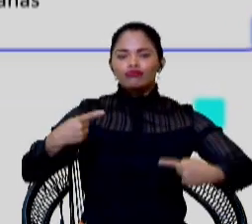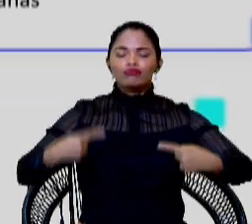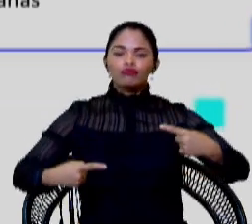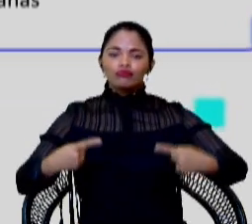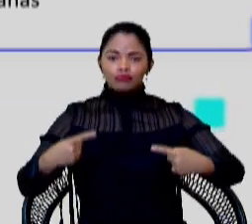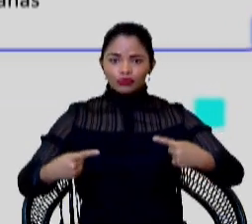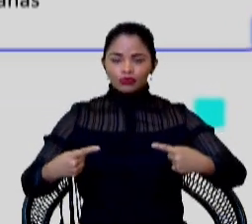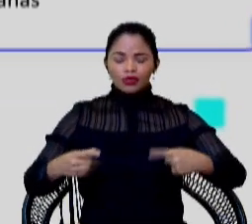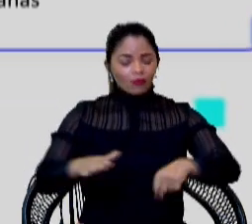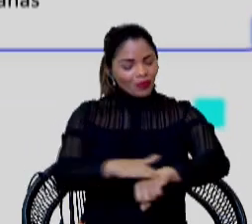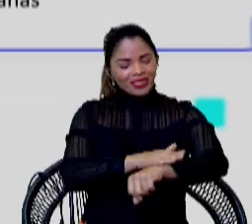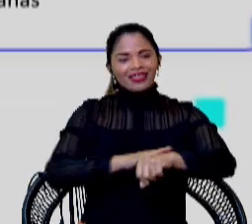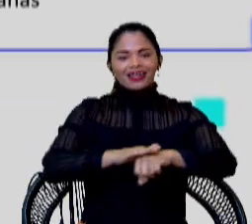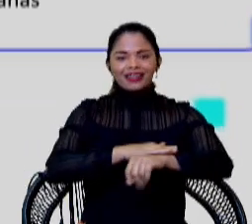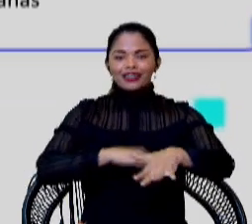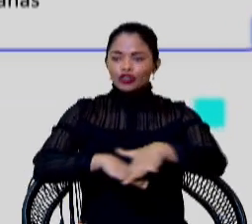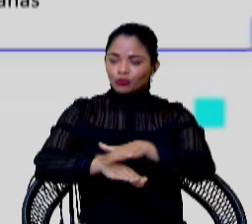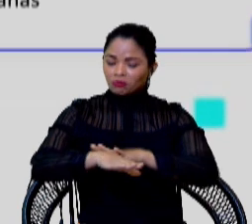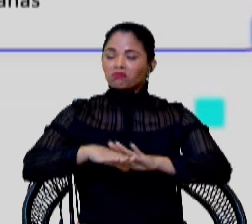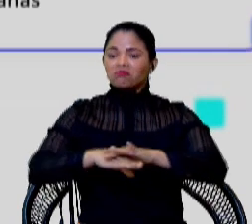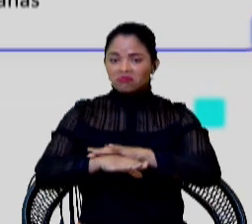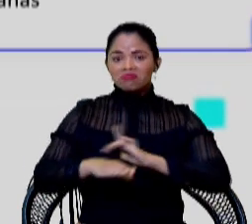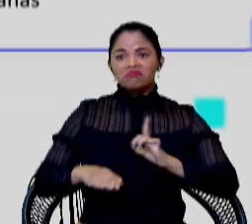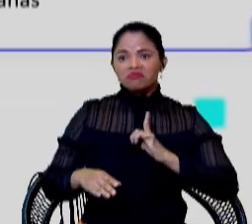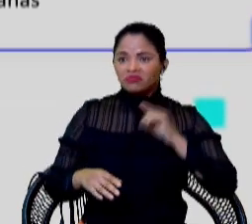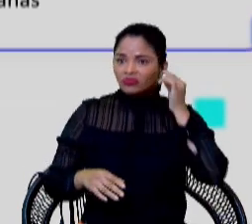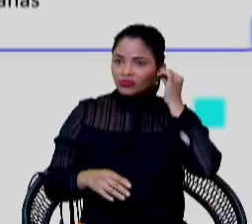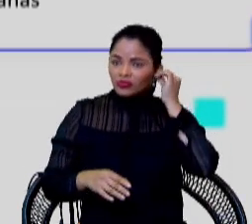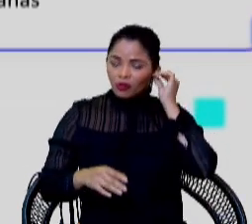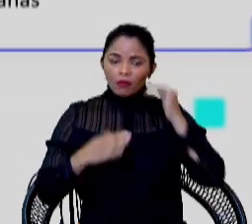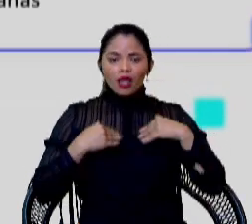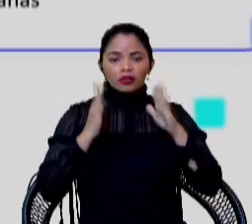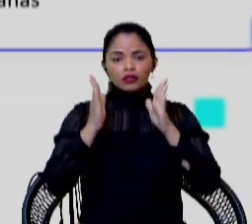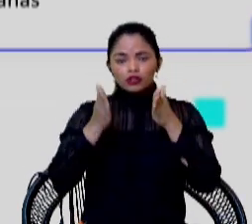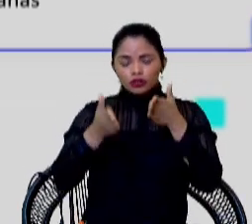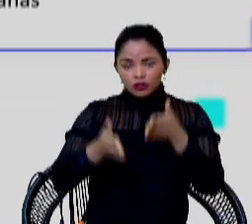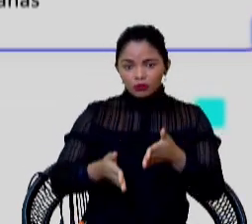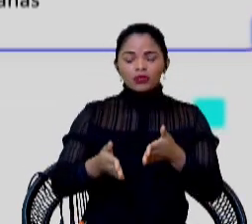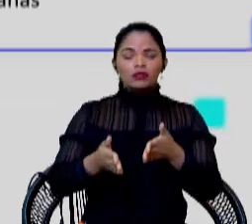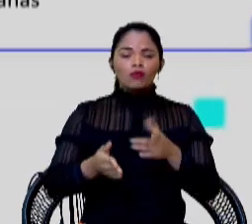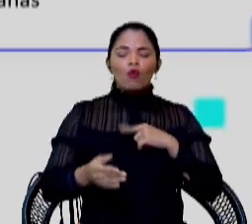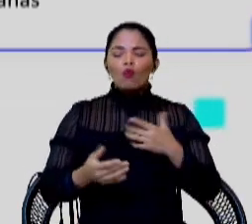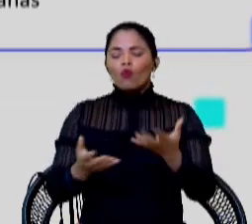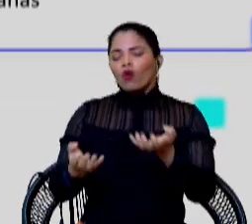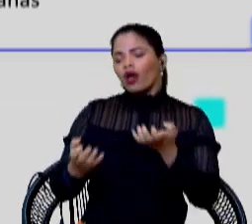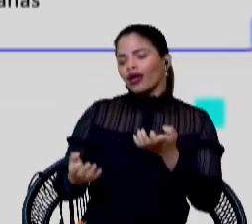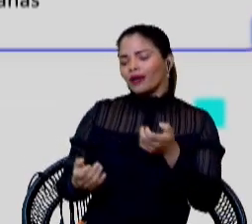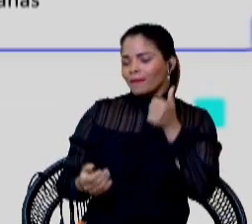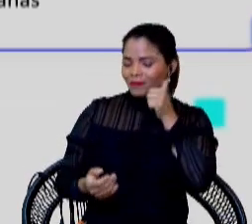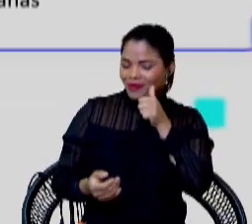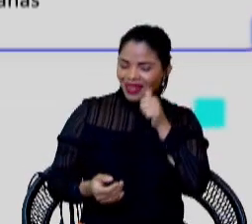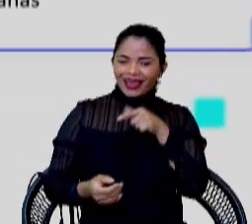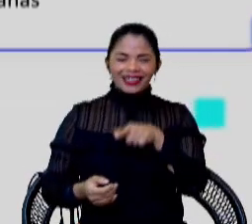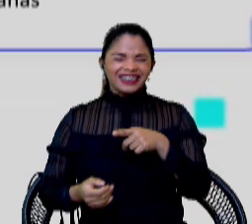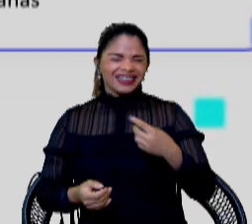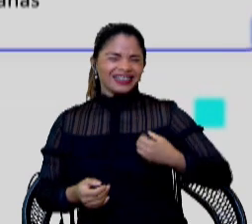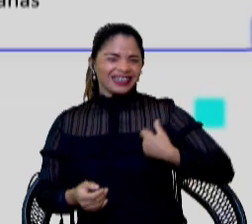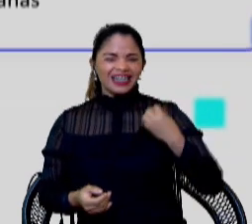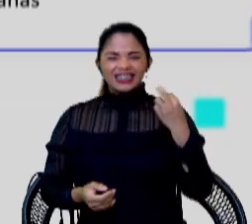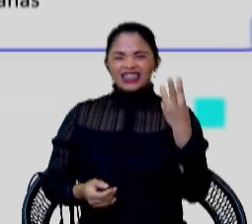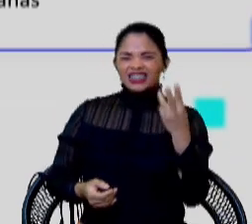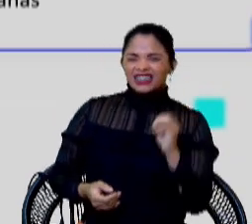caso, seria o hidratante, né? Então eu tenho aqui o meu hidratante. E aí, minha segmentação, aí eu quero conversar aqui com mulheres de 30 a 60